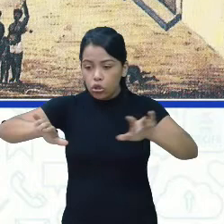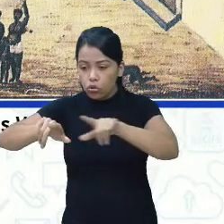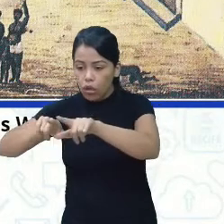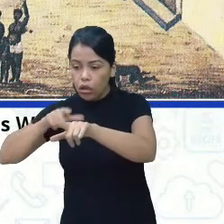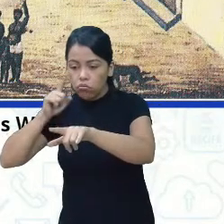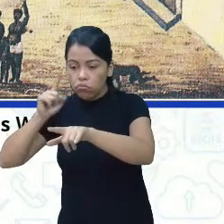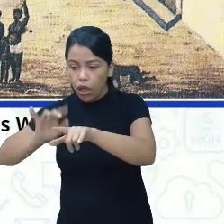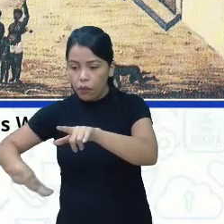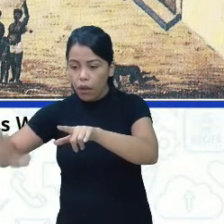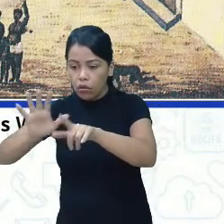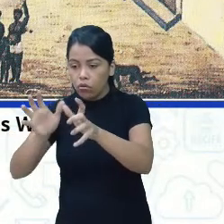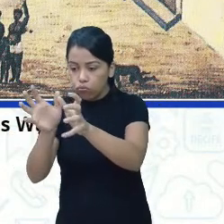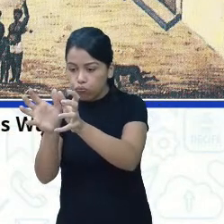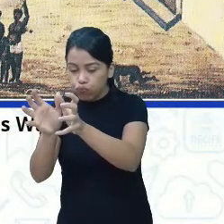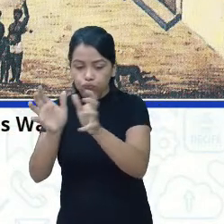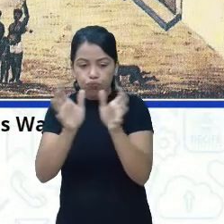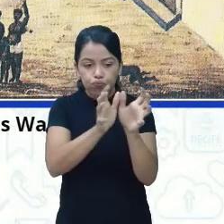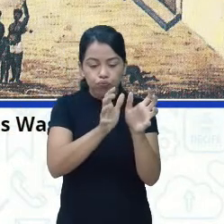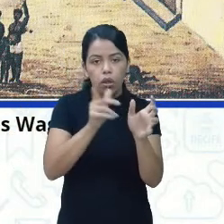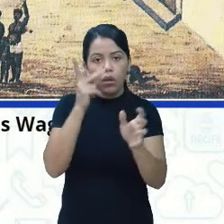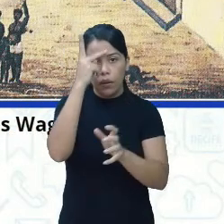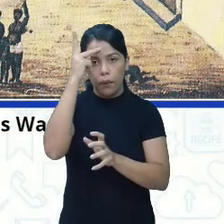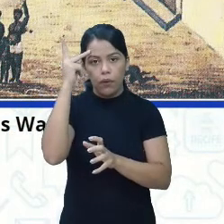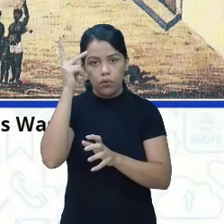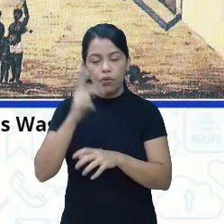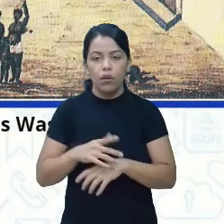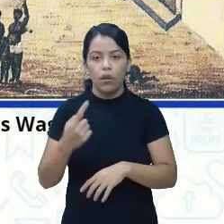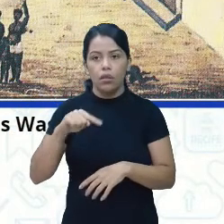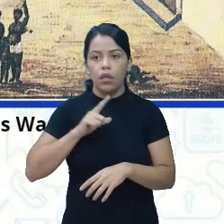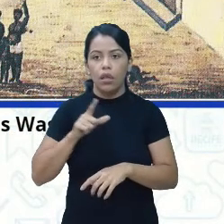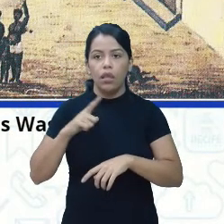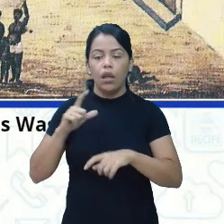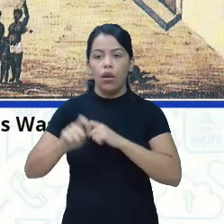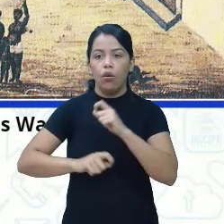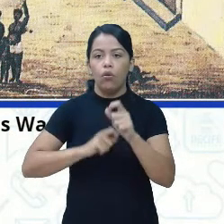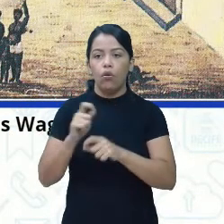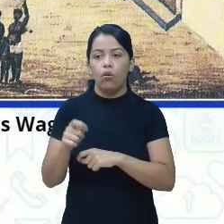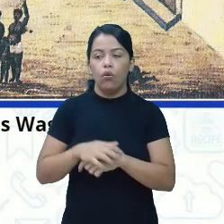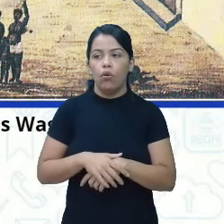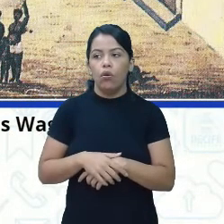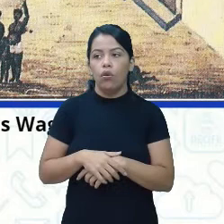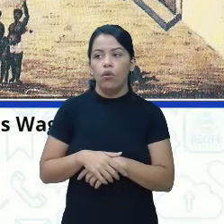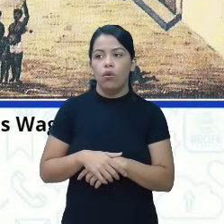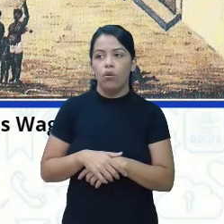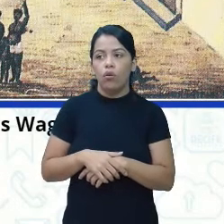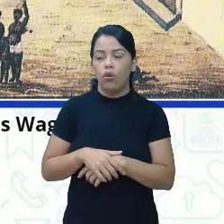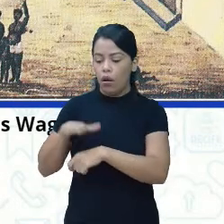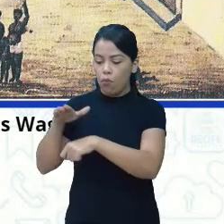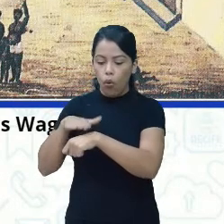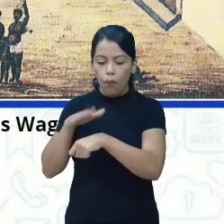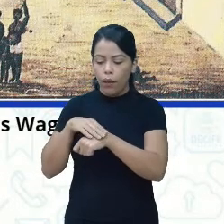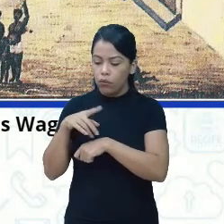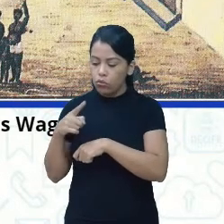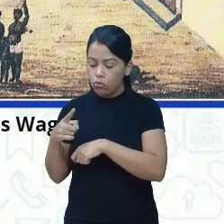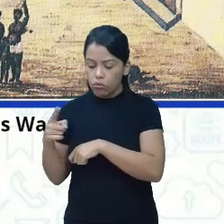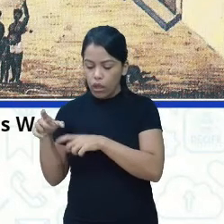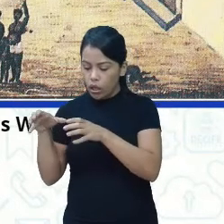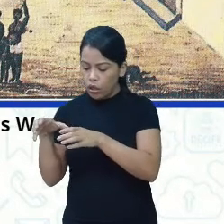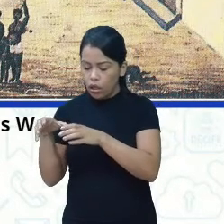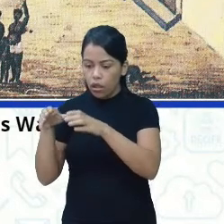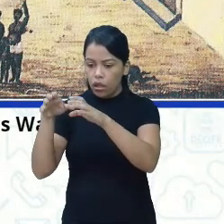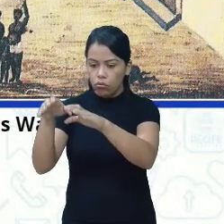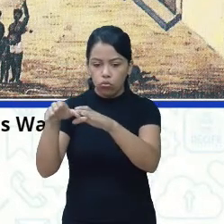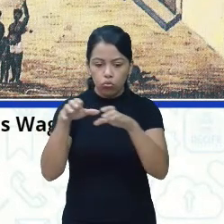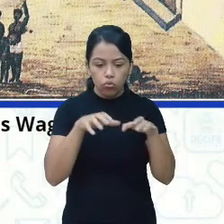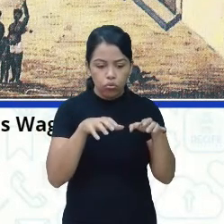casarões, né, mas a gente tem pelo menos em 3 ou 4 momentos na pintura, a gente tem pessoas